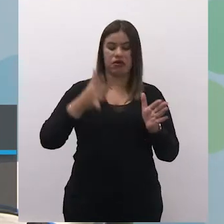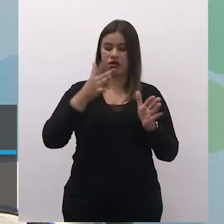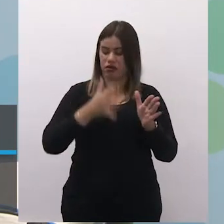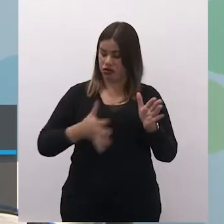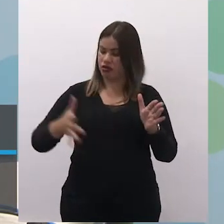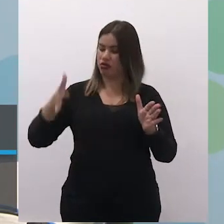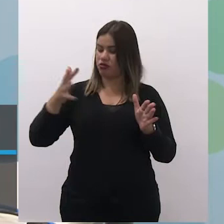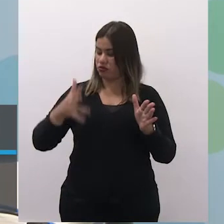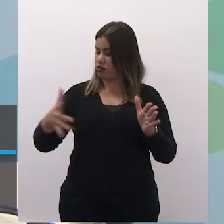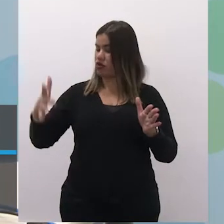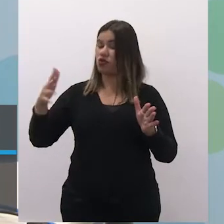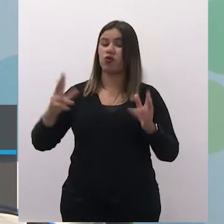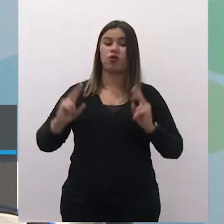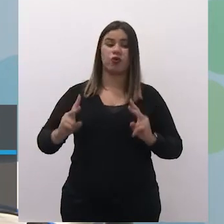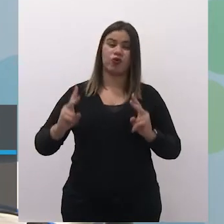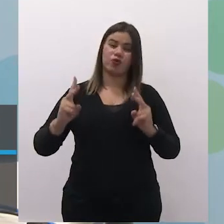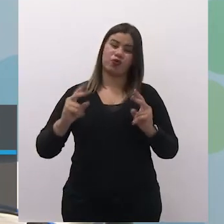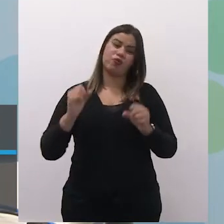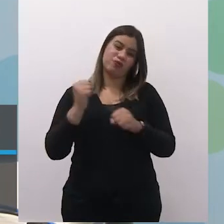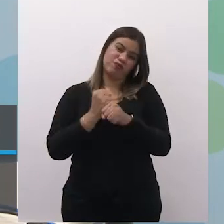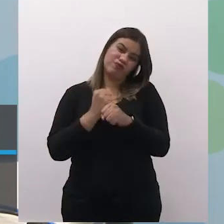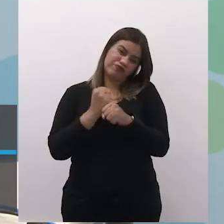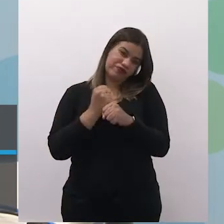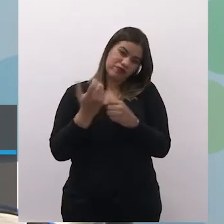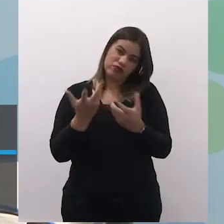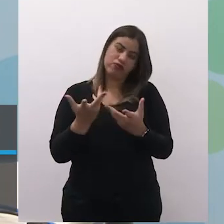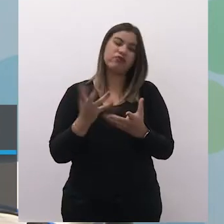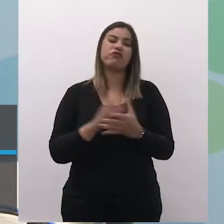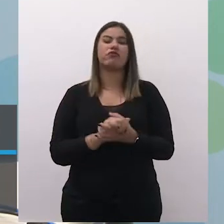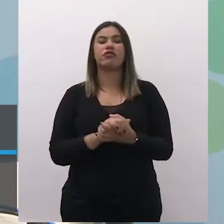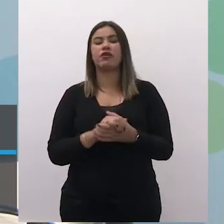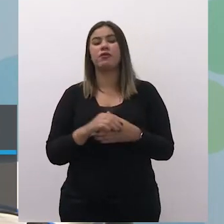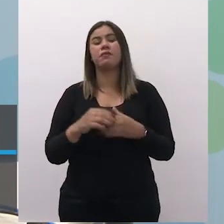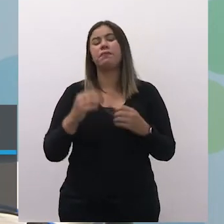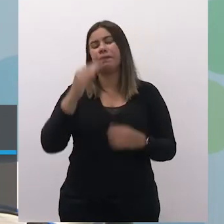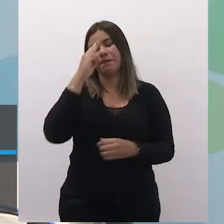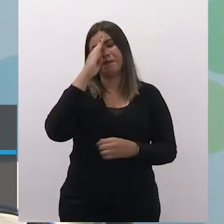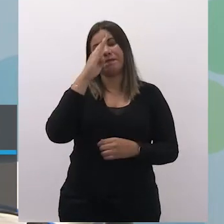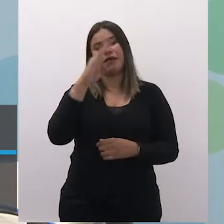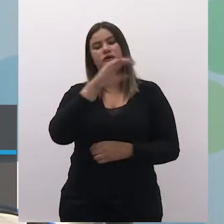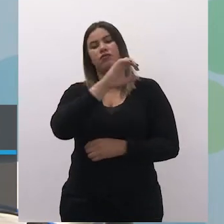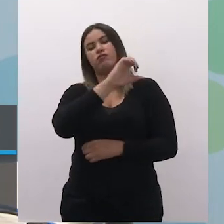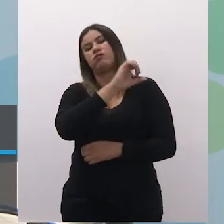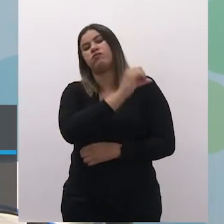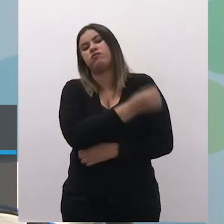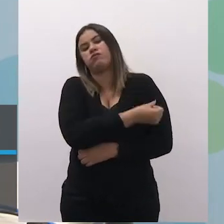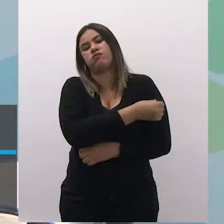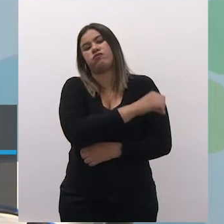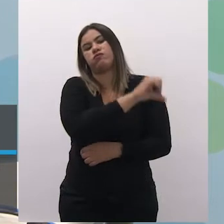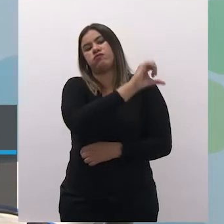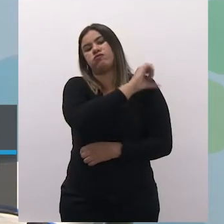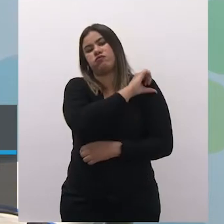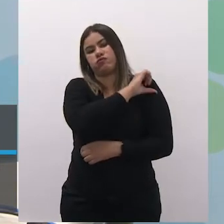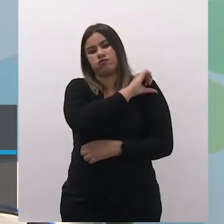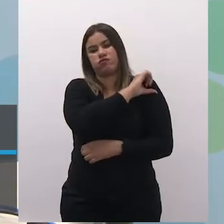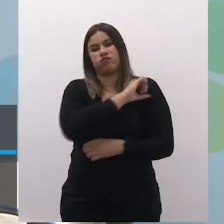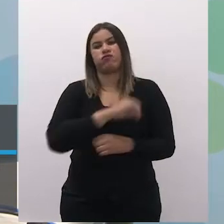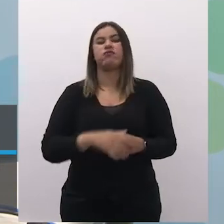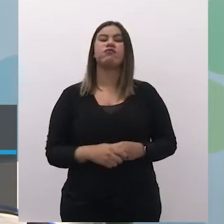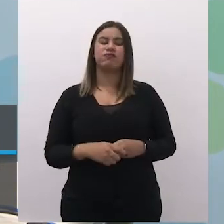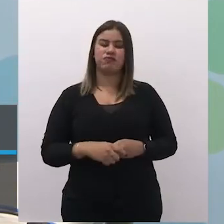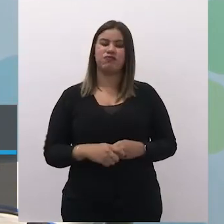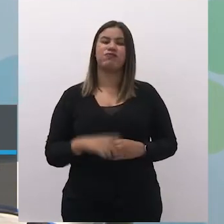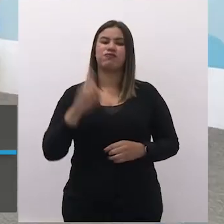se prolonguem por mais alguns anos, né? Principalmente nos anos finais, que compõem essa faixa etária de transição,